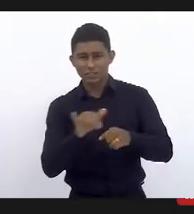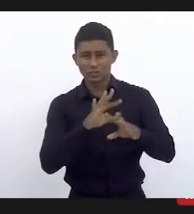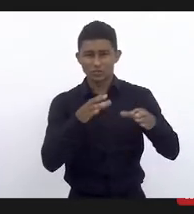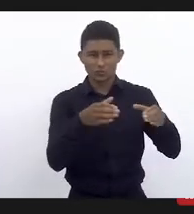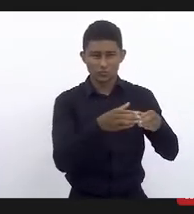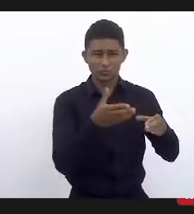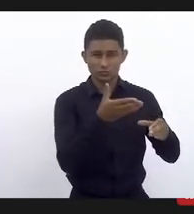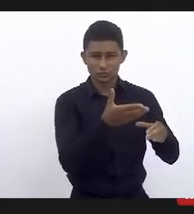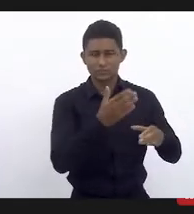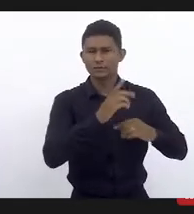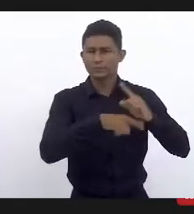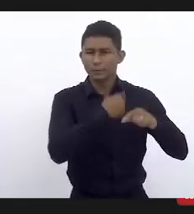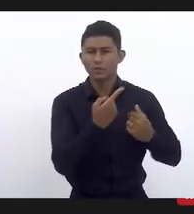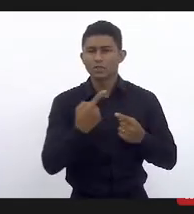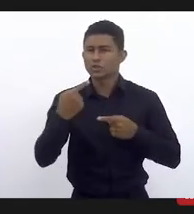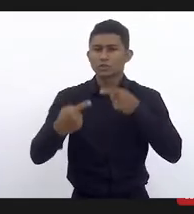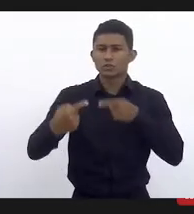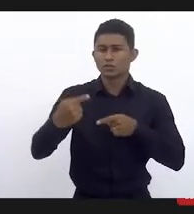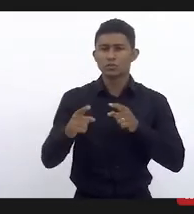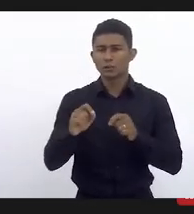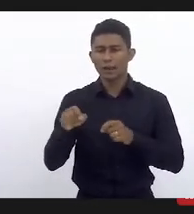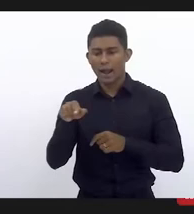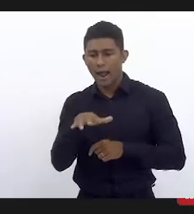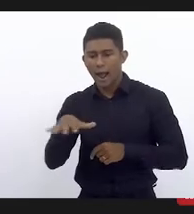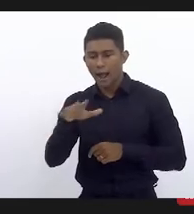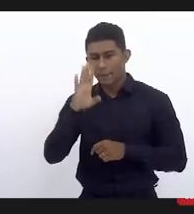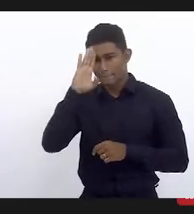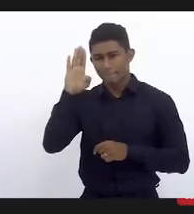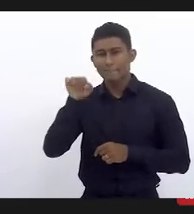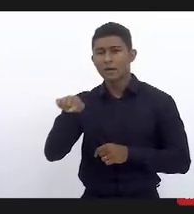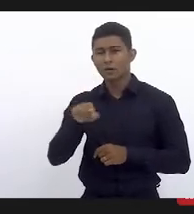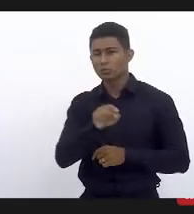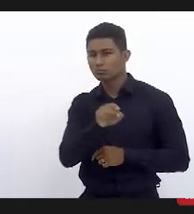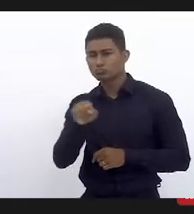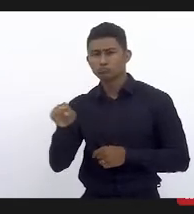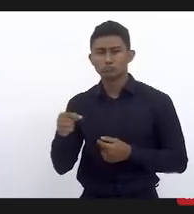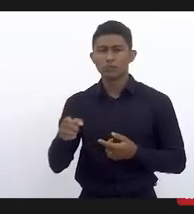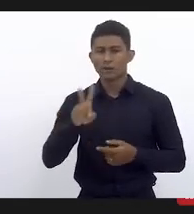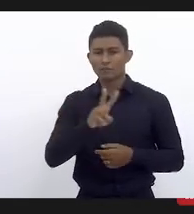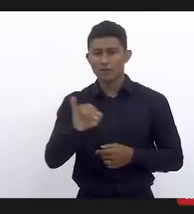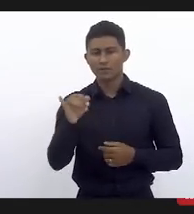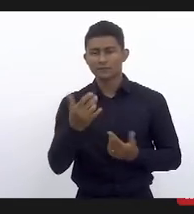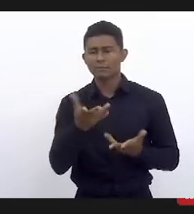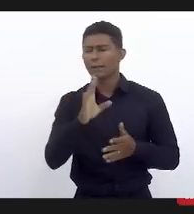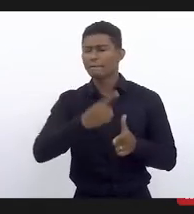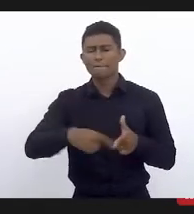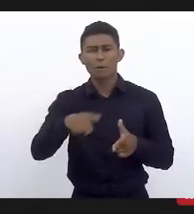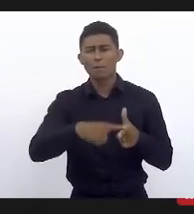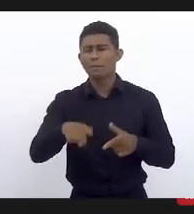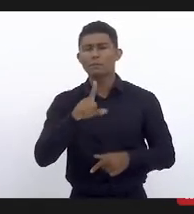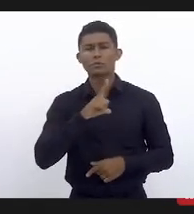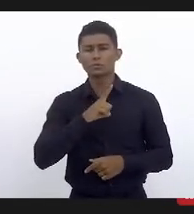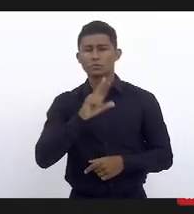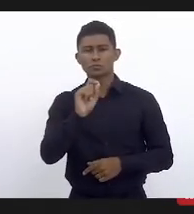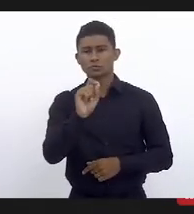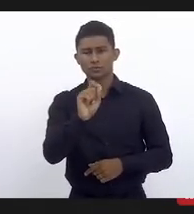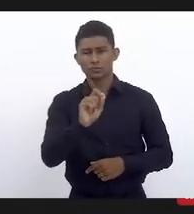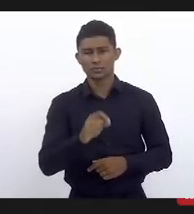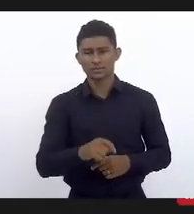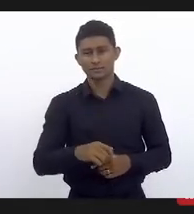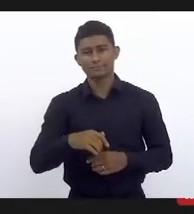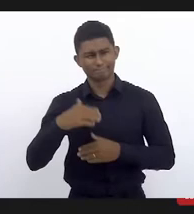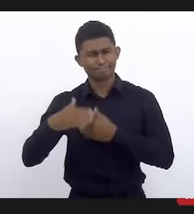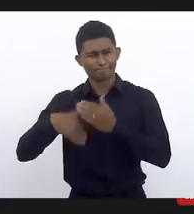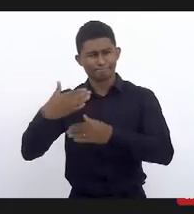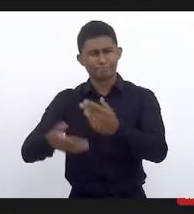discutidas as áreas prioritárias, de acordo tal, que está tudo lá. Não é isso? Tem um problema que a gente vai ter isso lá na frente,